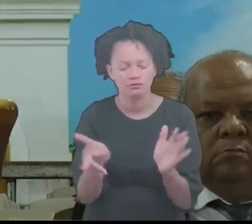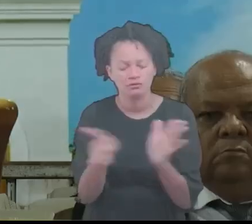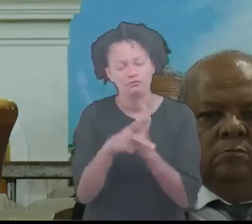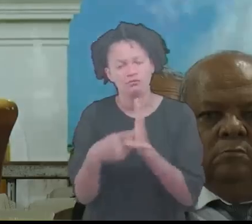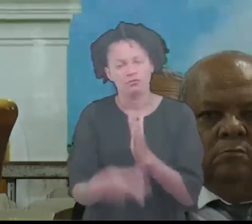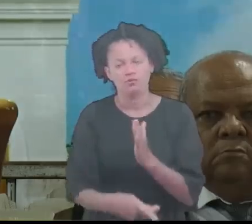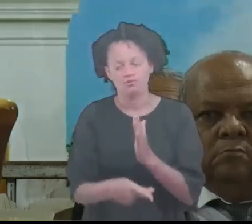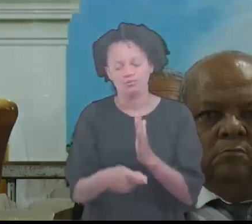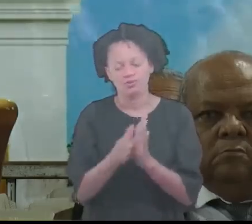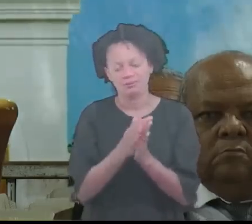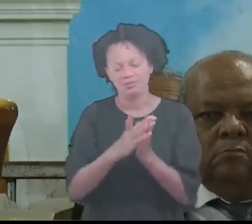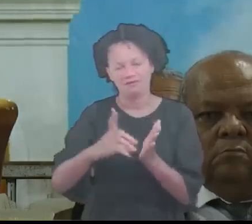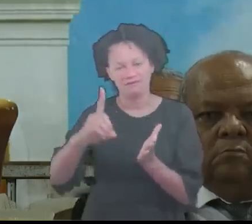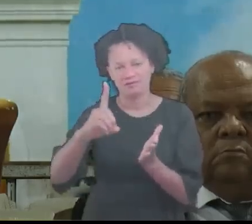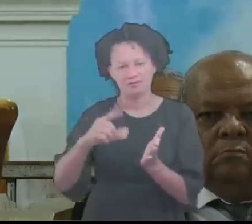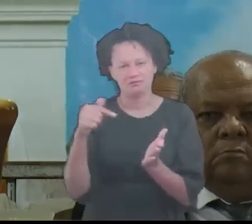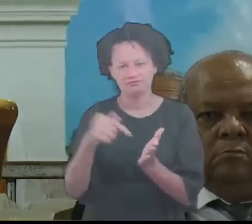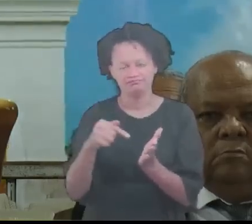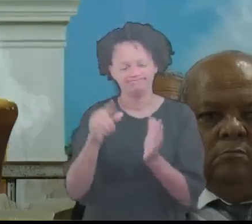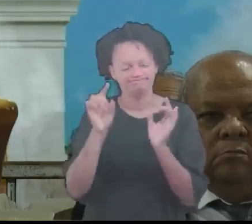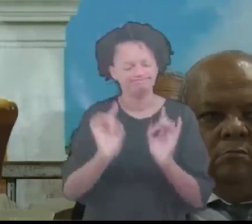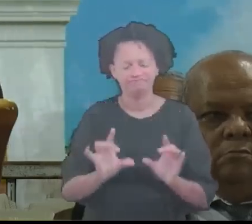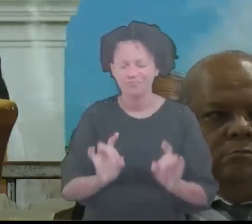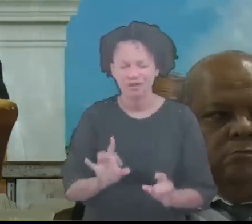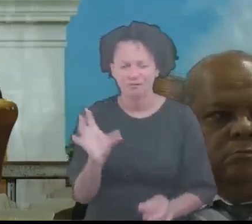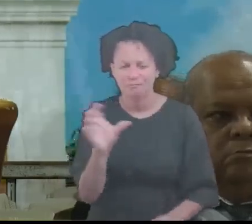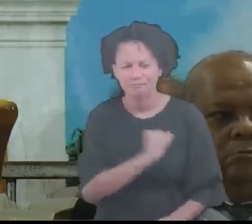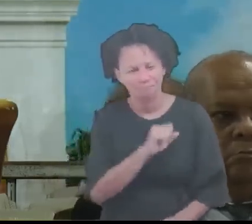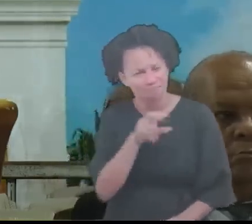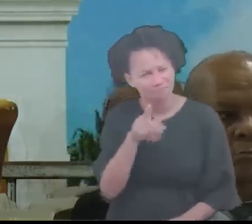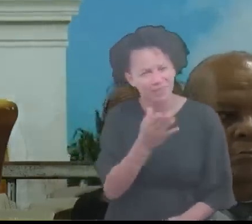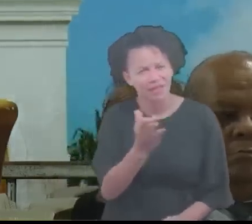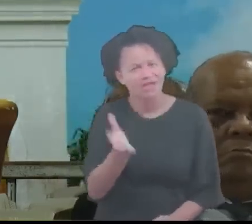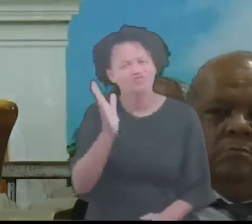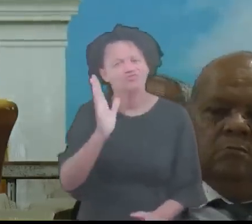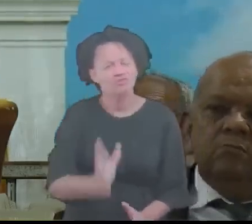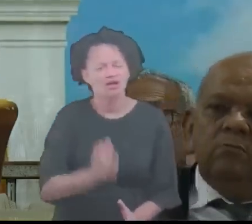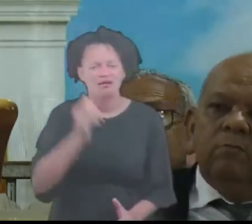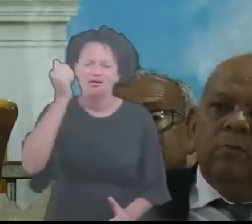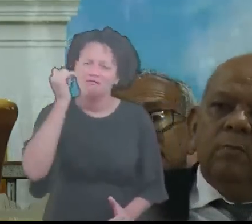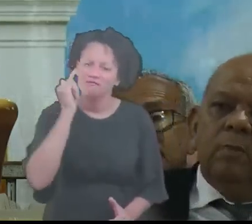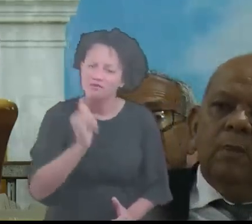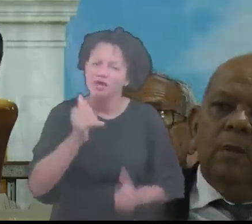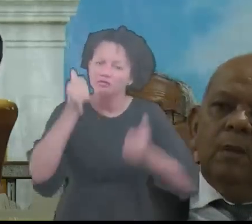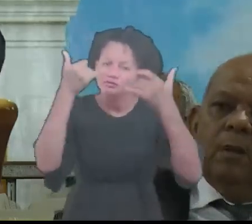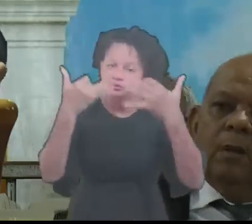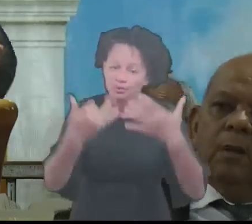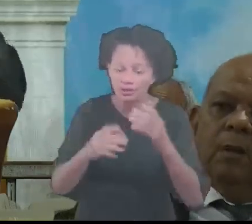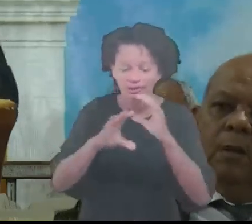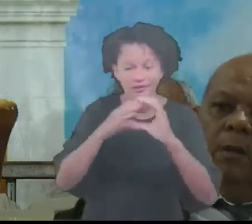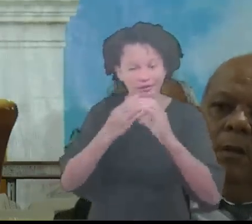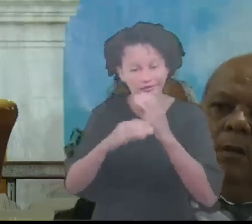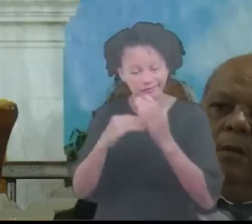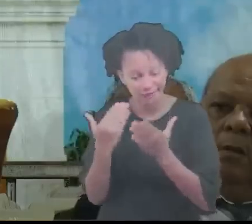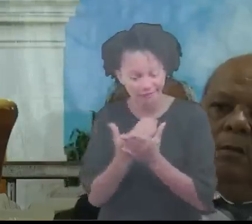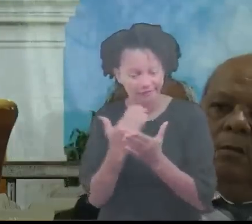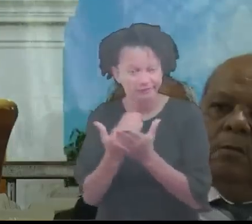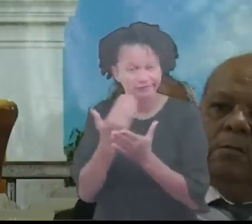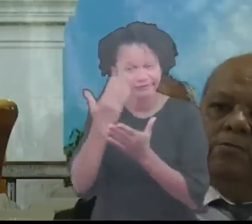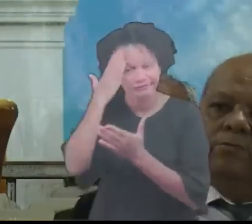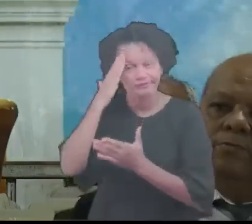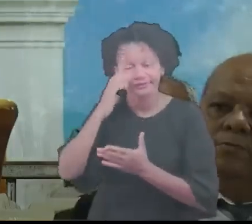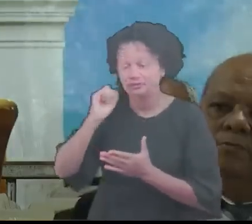Sagradas Escrituras. E meus amados irmãos, nós já falamos aqui que em Cantares de Salomão,